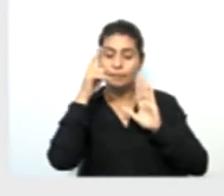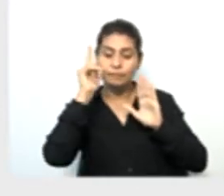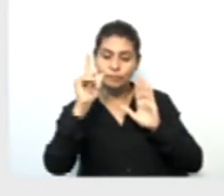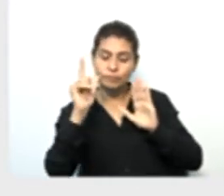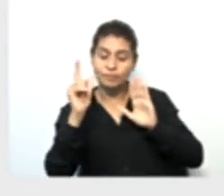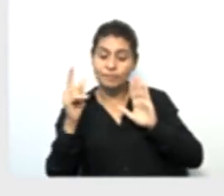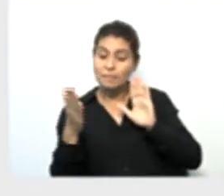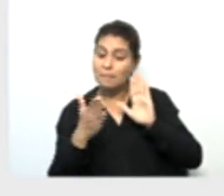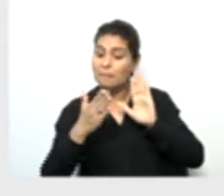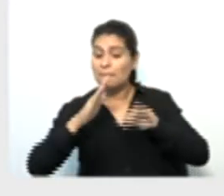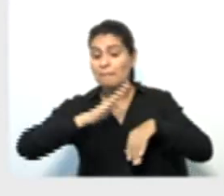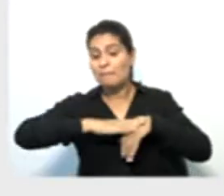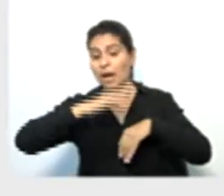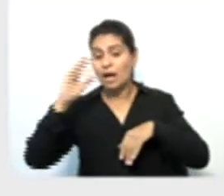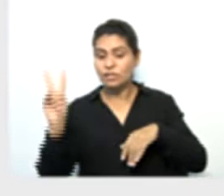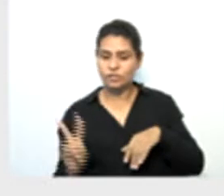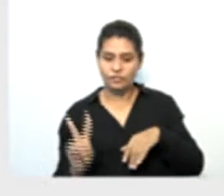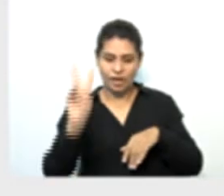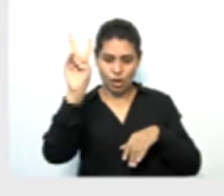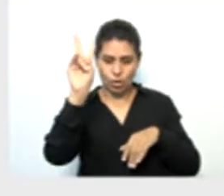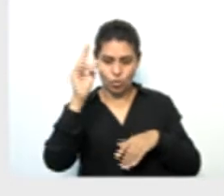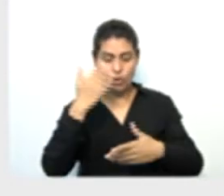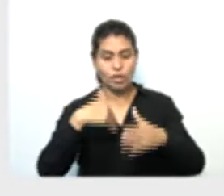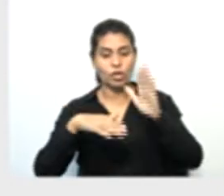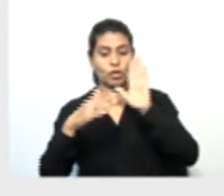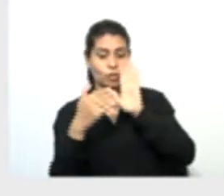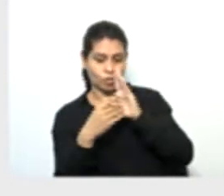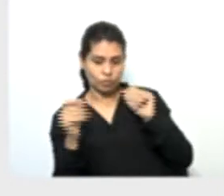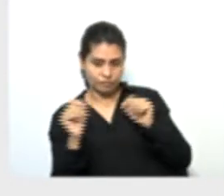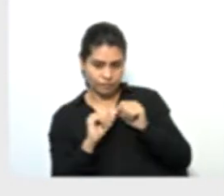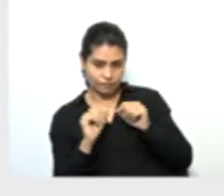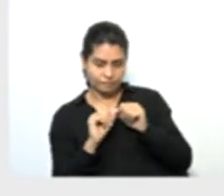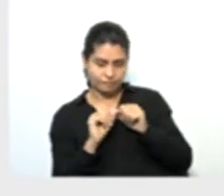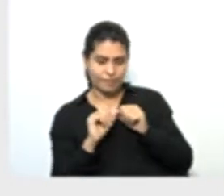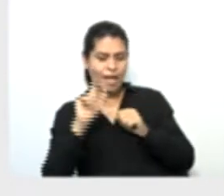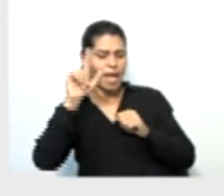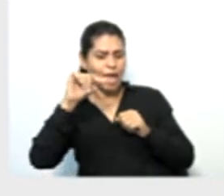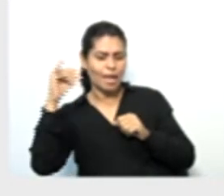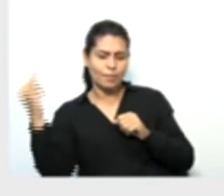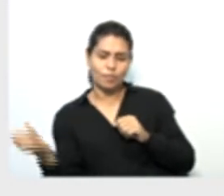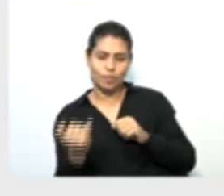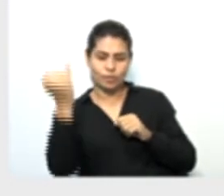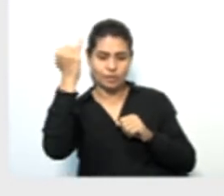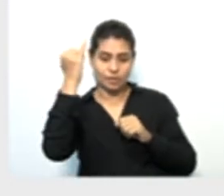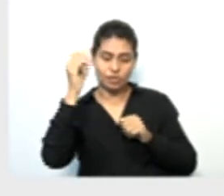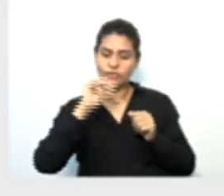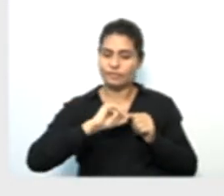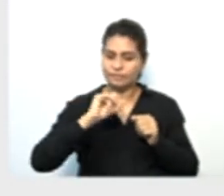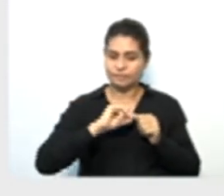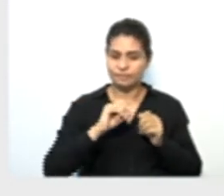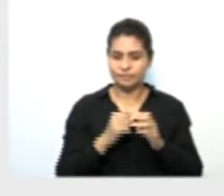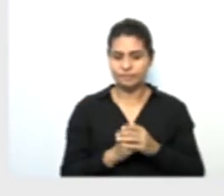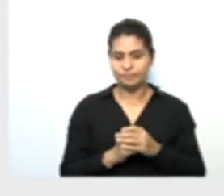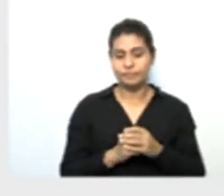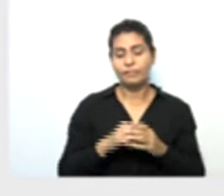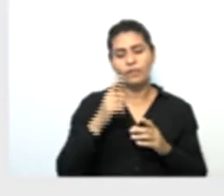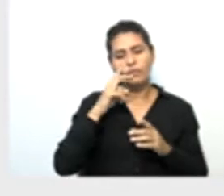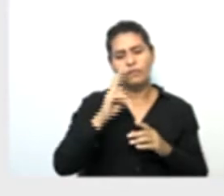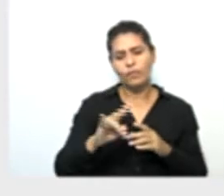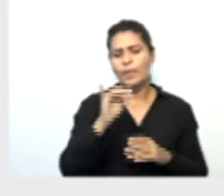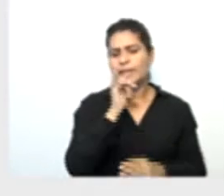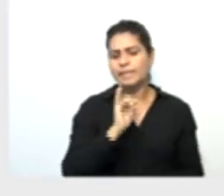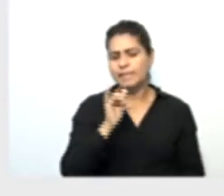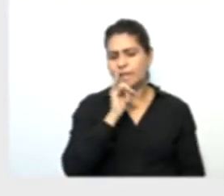valor aos produtos. Então, beneficiar e processar é importante para agregar valor. A gente pode dar